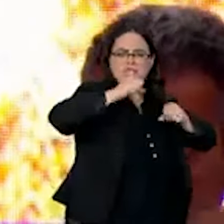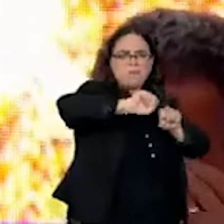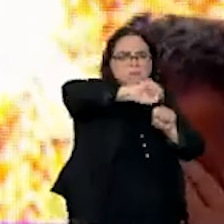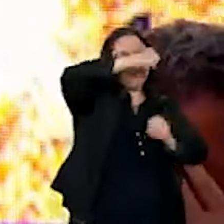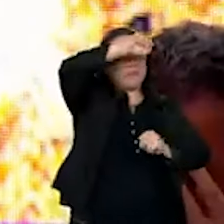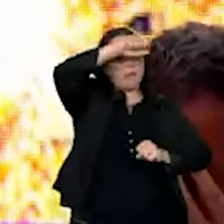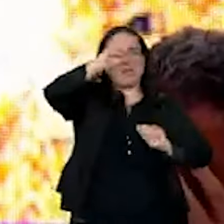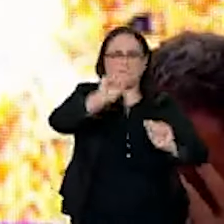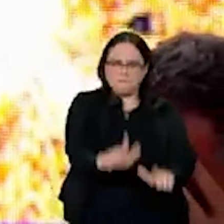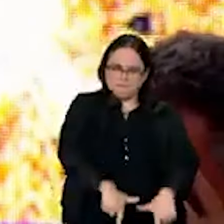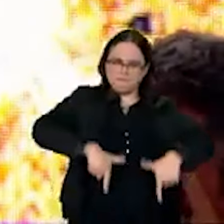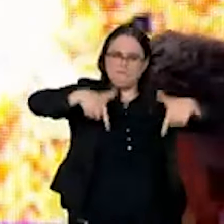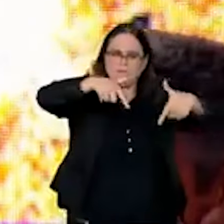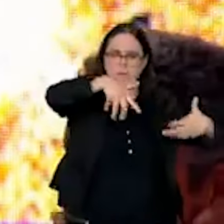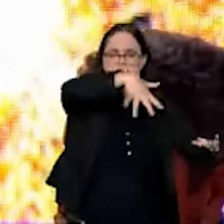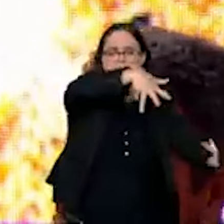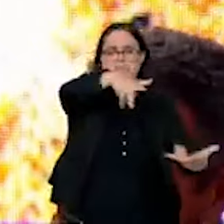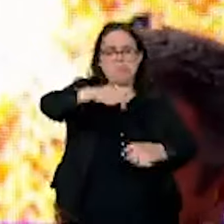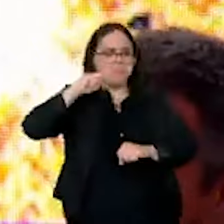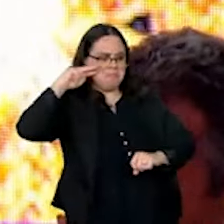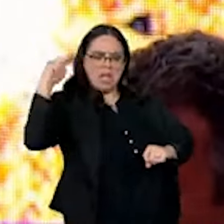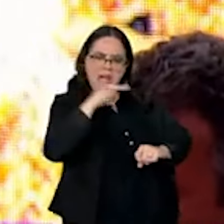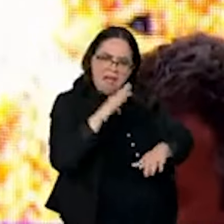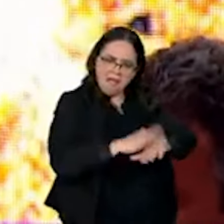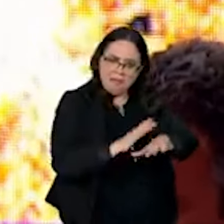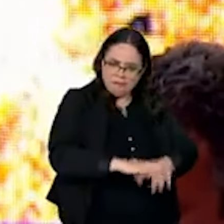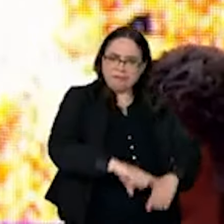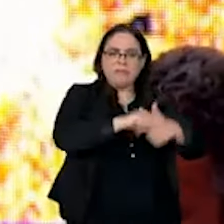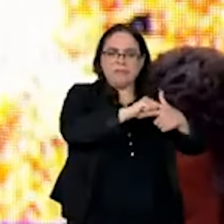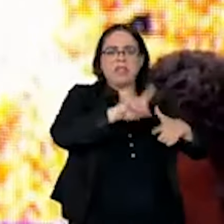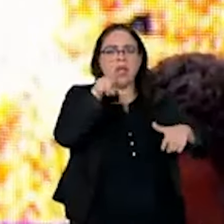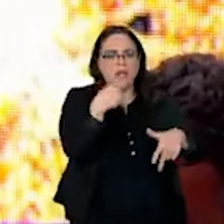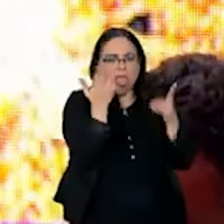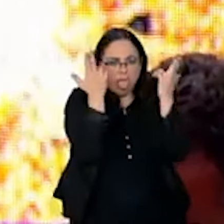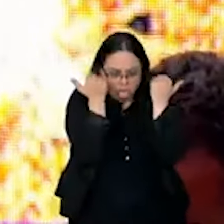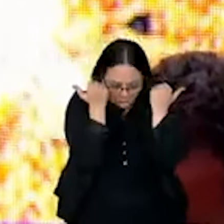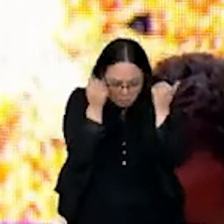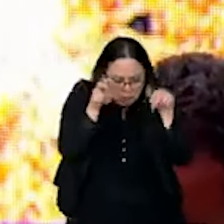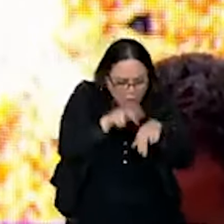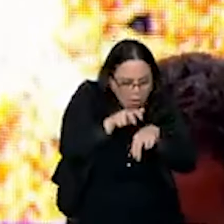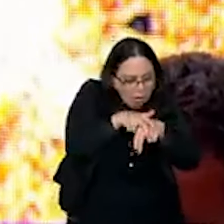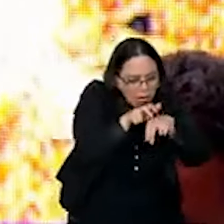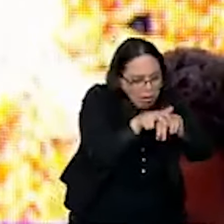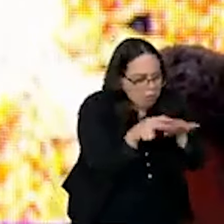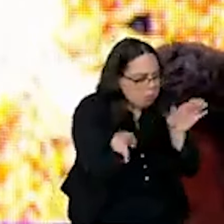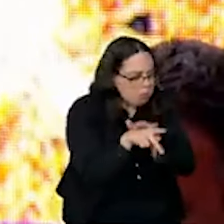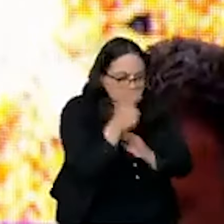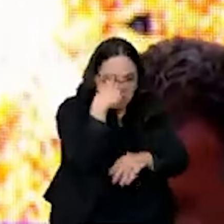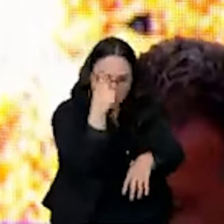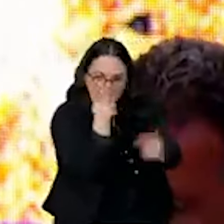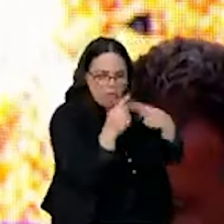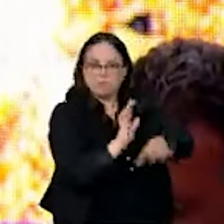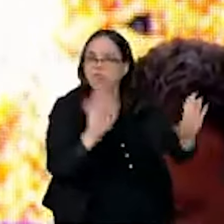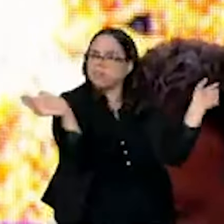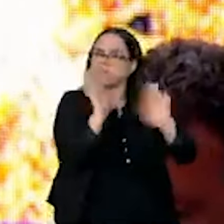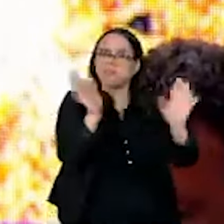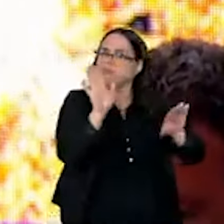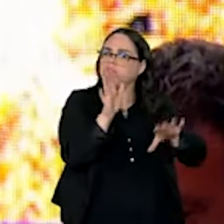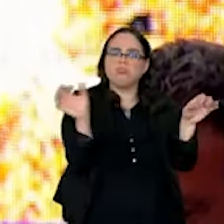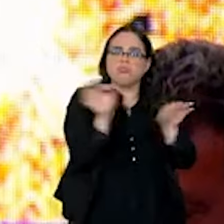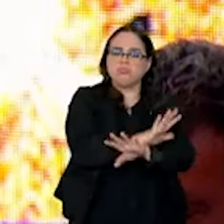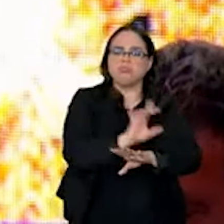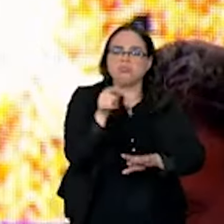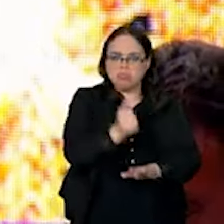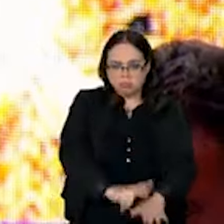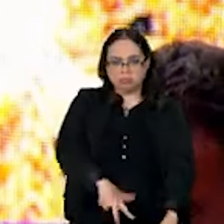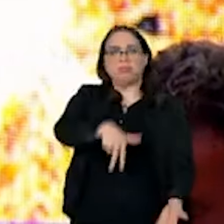ser protagonista internacional e a gente não tem que andar de cabeça baixa diante de ninguém. A gente tem que